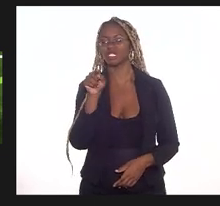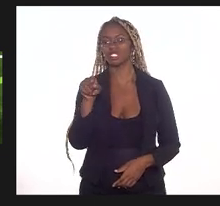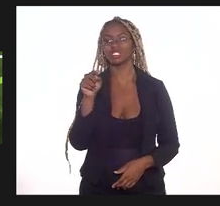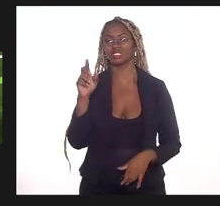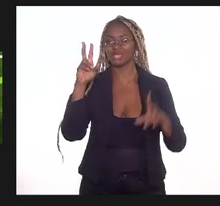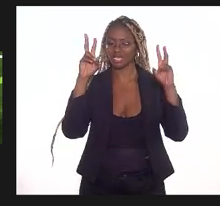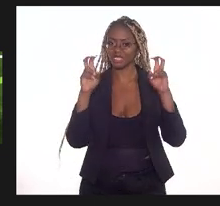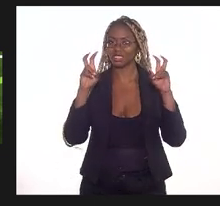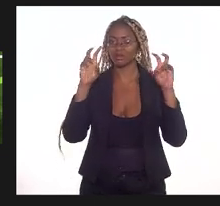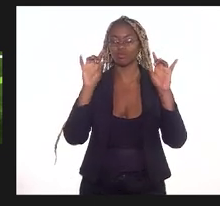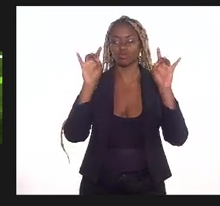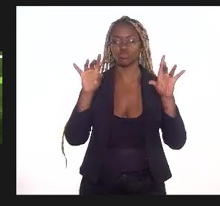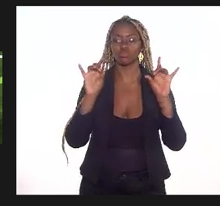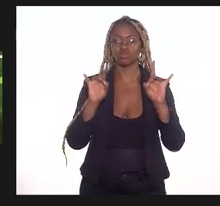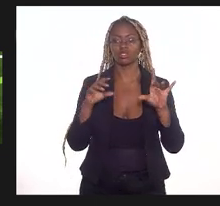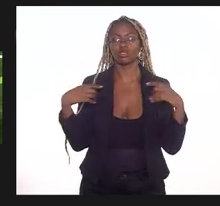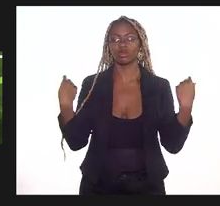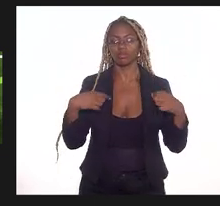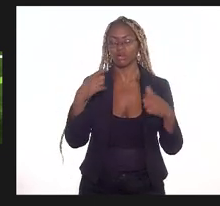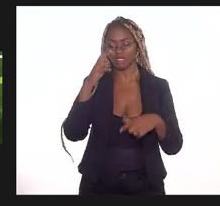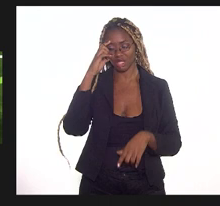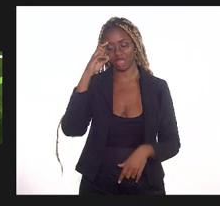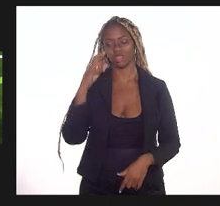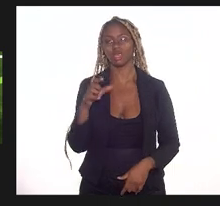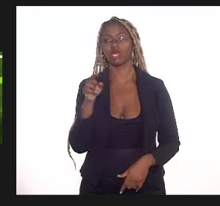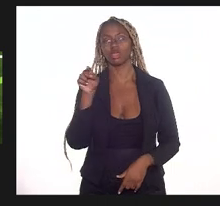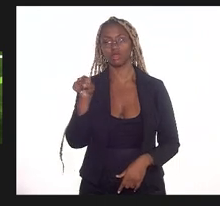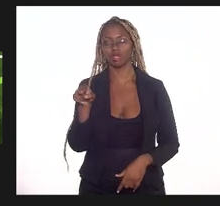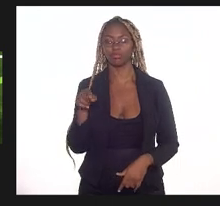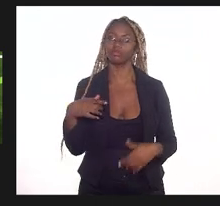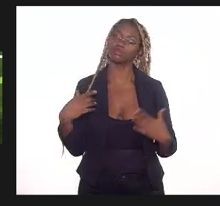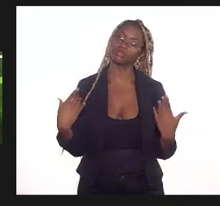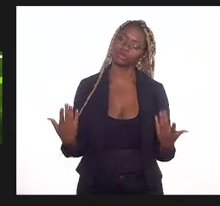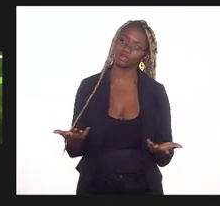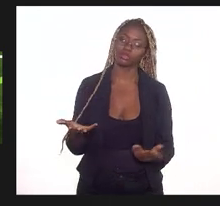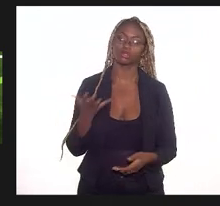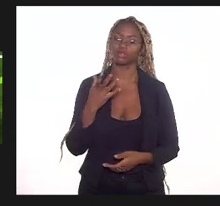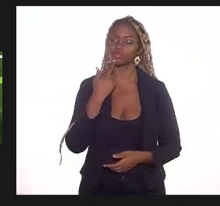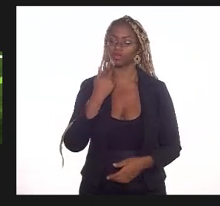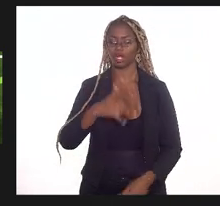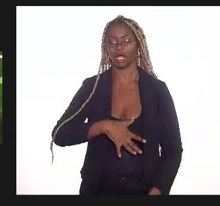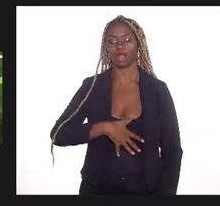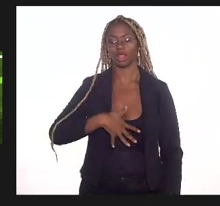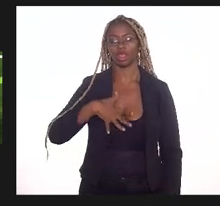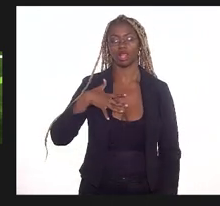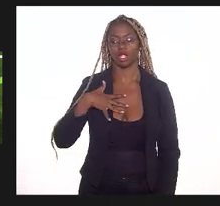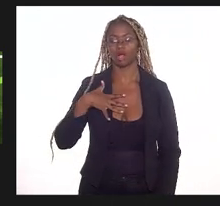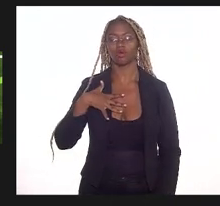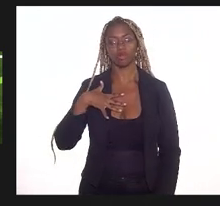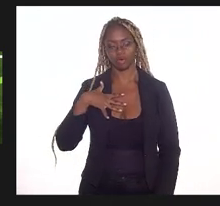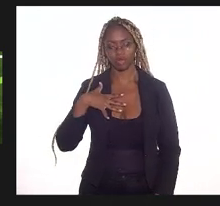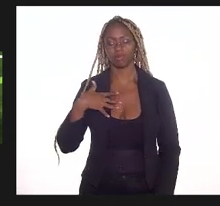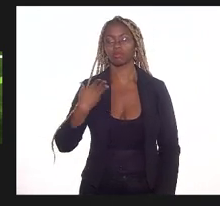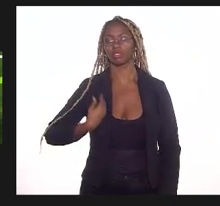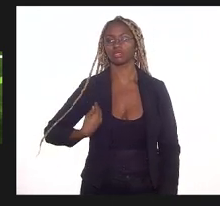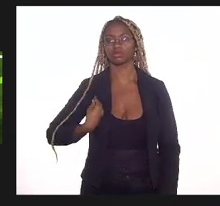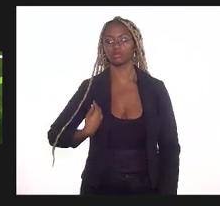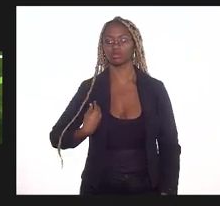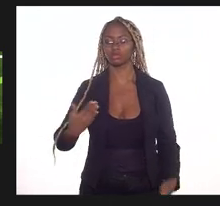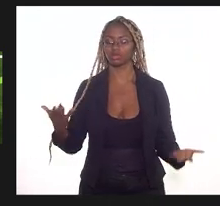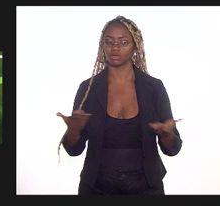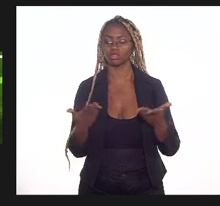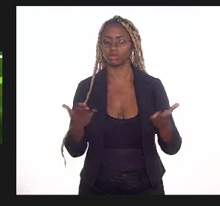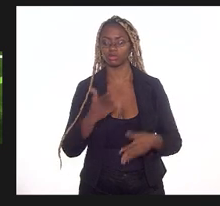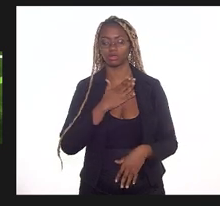tão especial e que merece muita atenção. Então, eu quero dizer que é uma honra muito grande poder participar desse momento. Para mim, é um